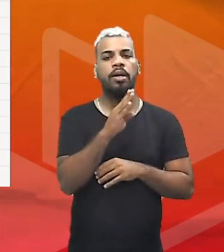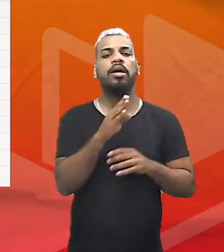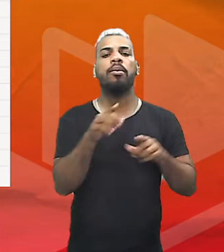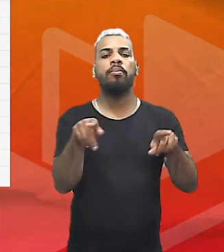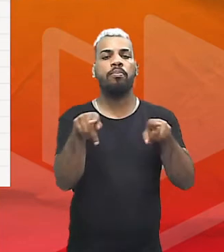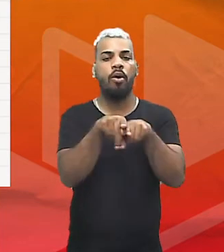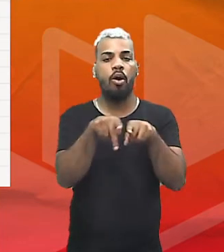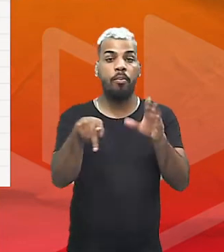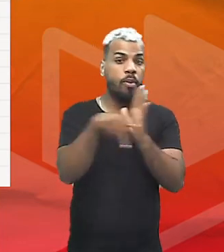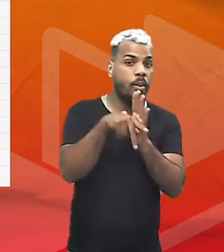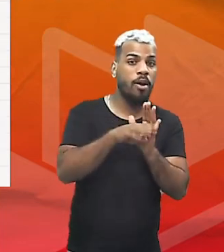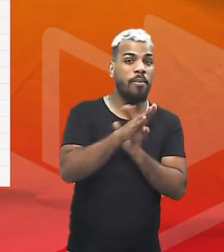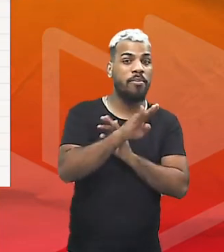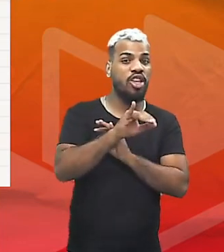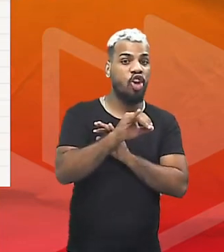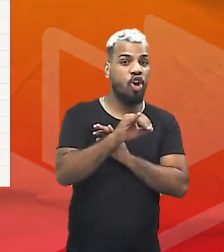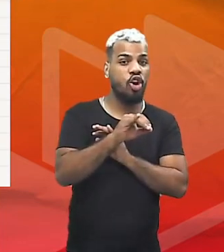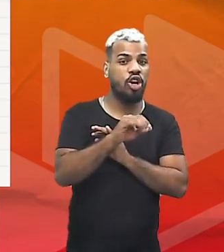presta atenção lembrem